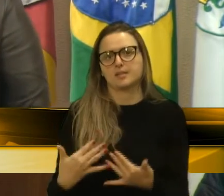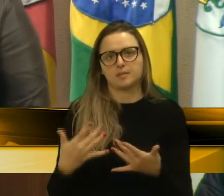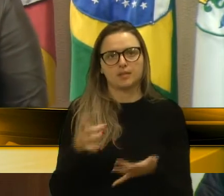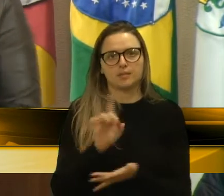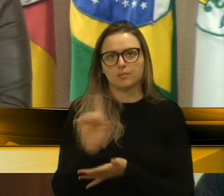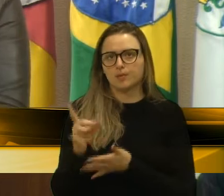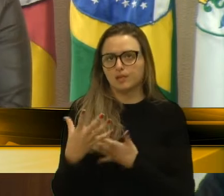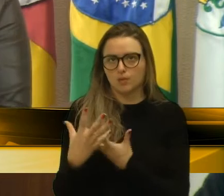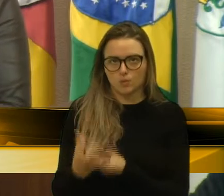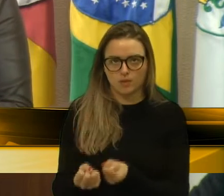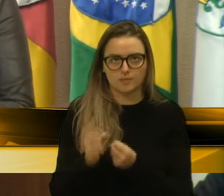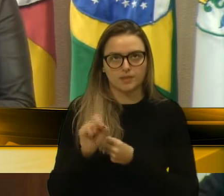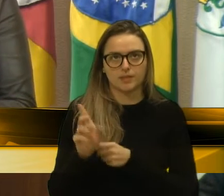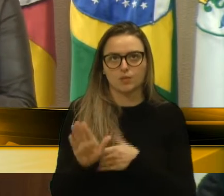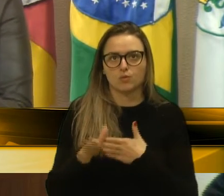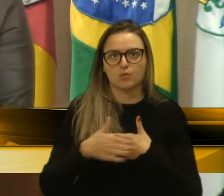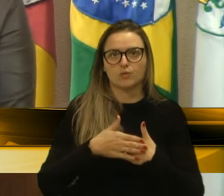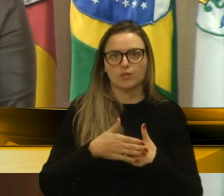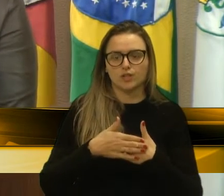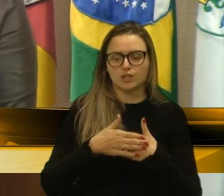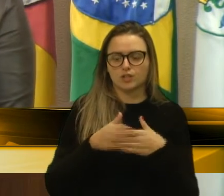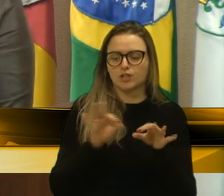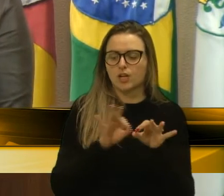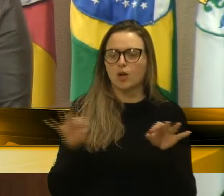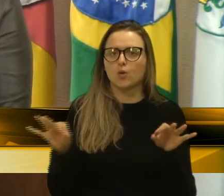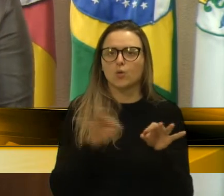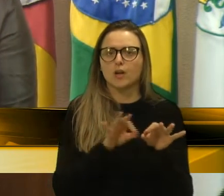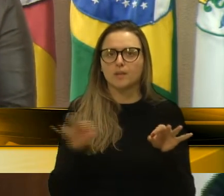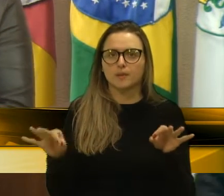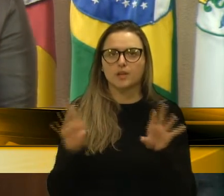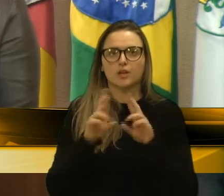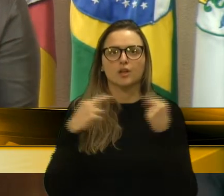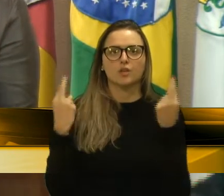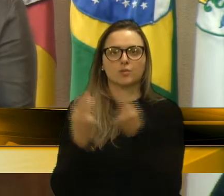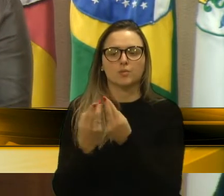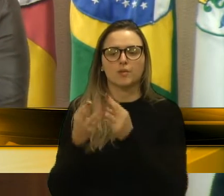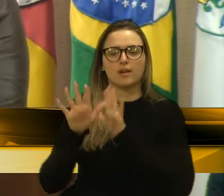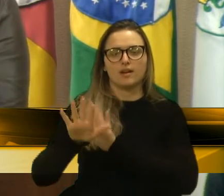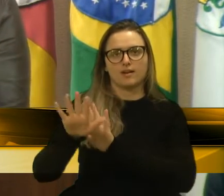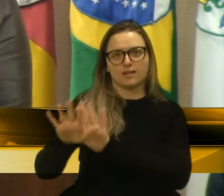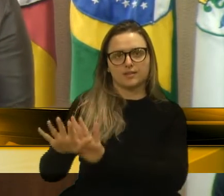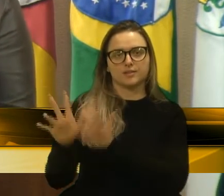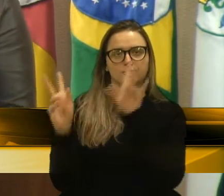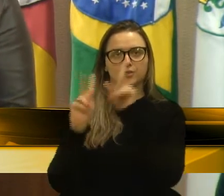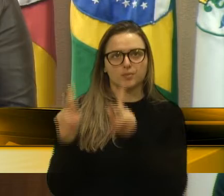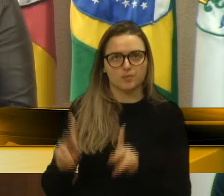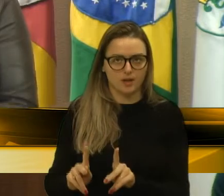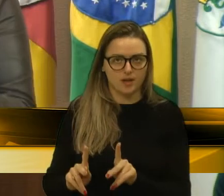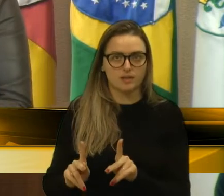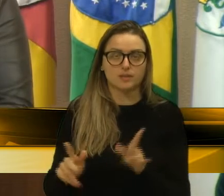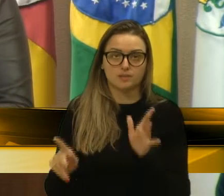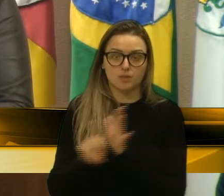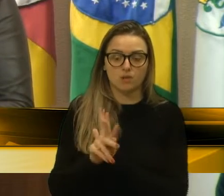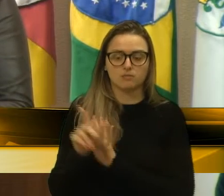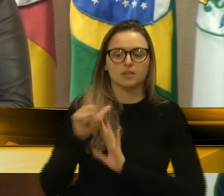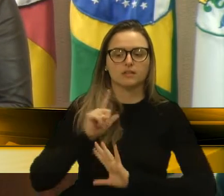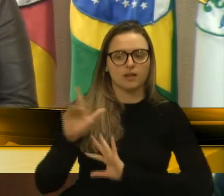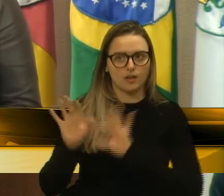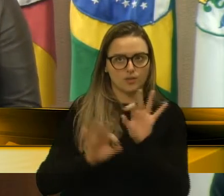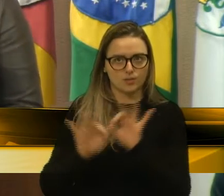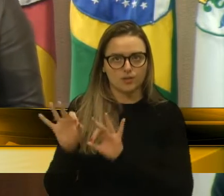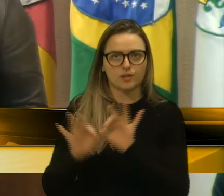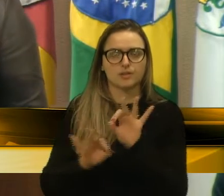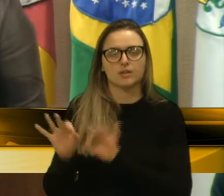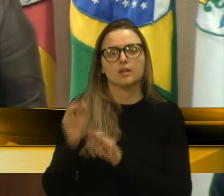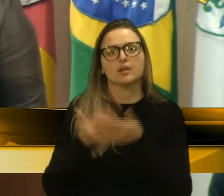não fechar aquele espaço para uma reunião pacífica, uma manifestação ordeira, em